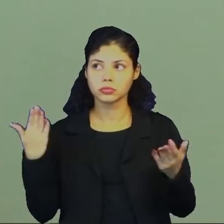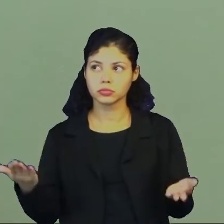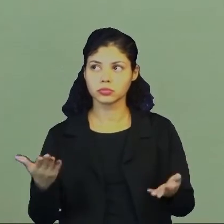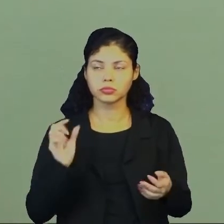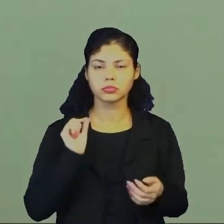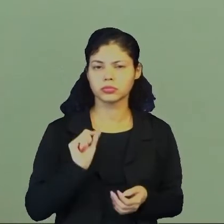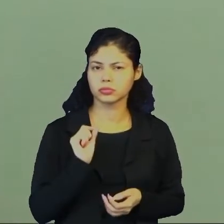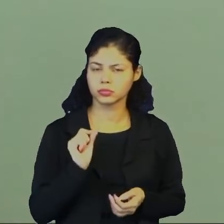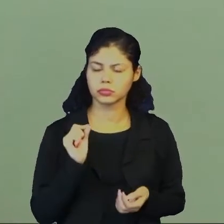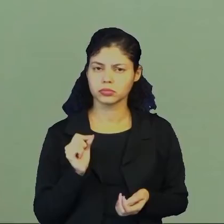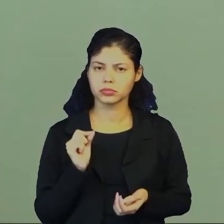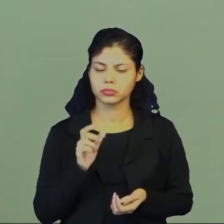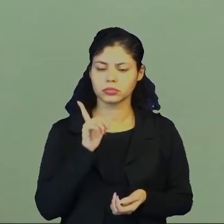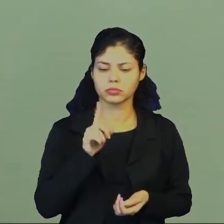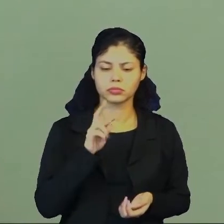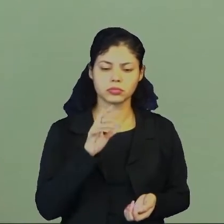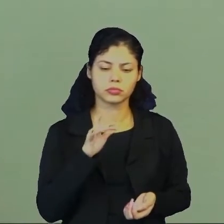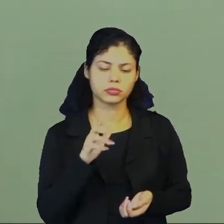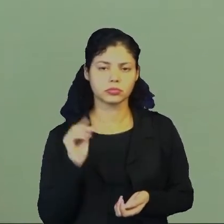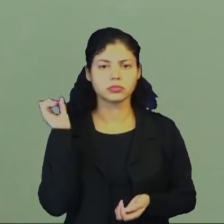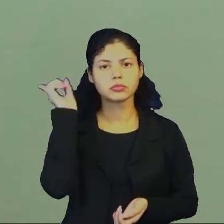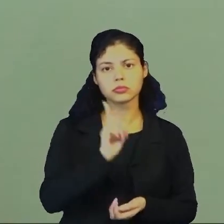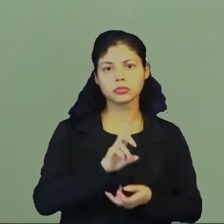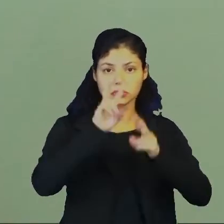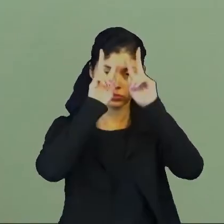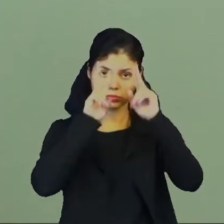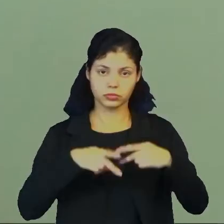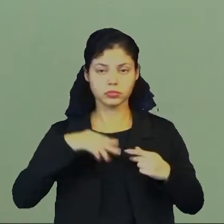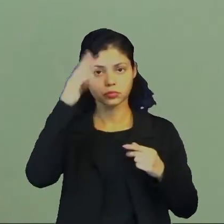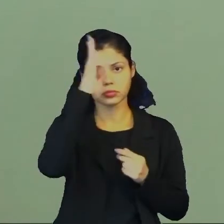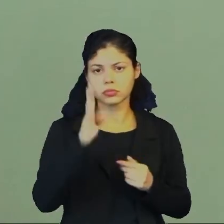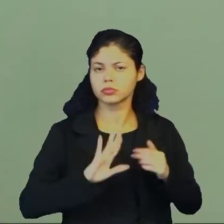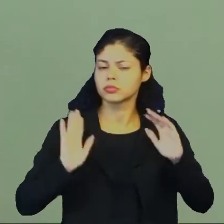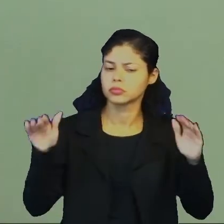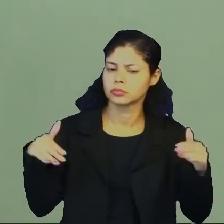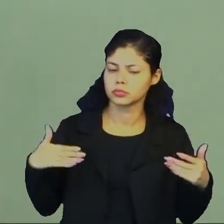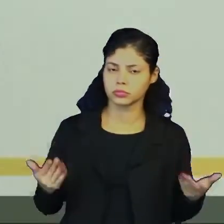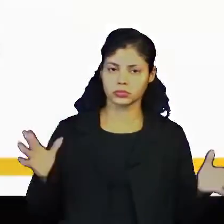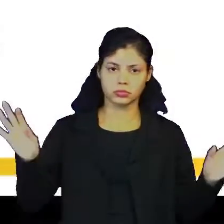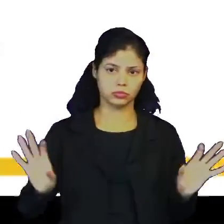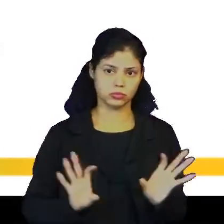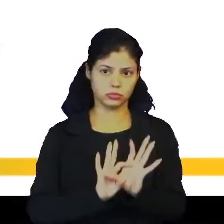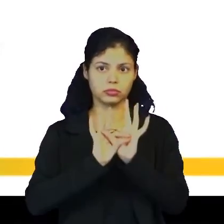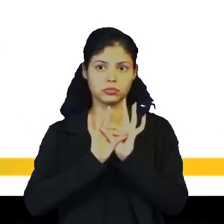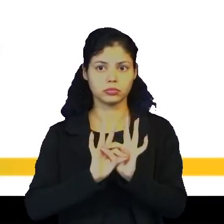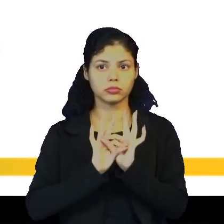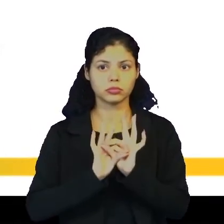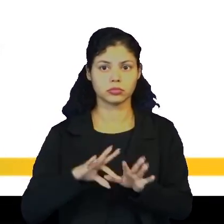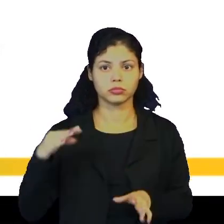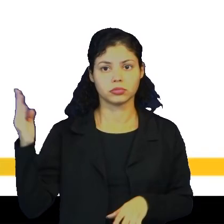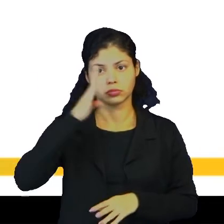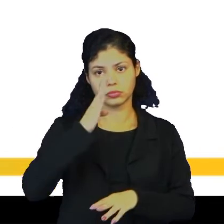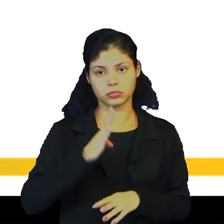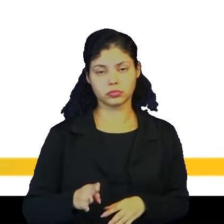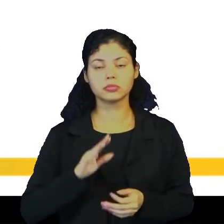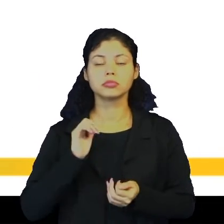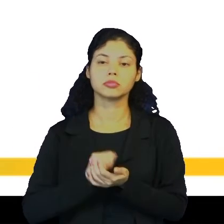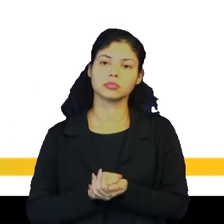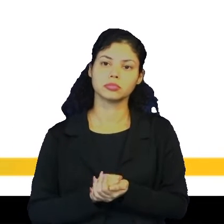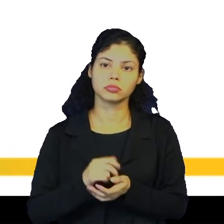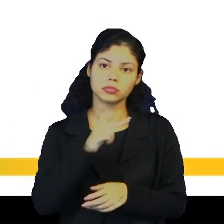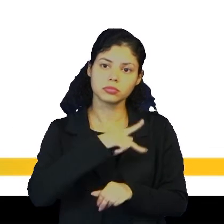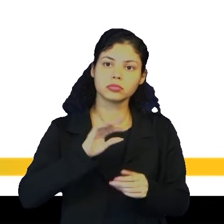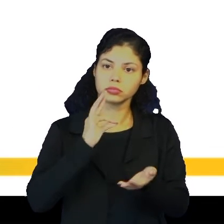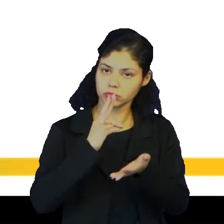Mas em relação à Declaração dos Direitos Humanos, né, o Brasil, né, qual a relação do Brasil? O Brasil é um dos países